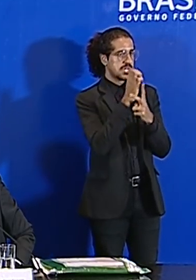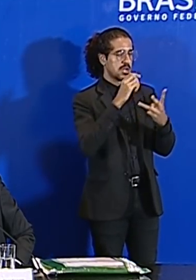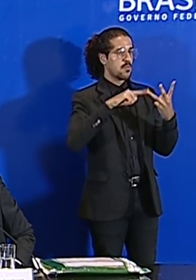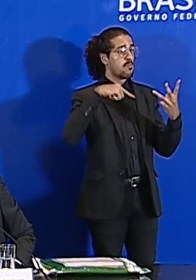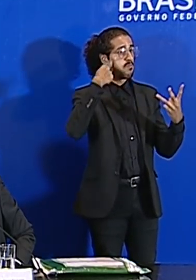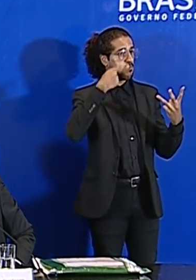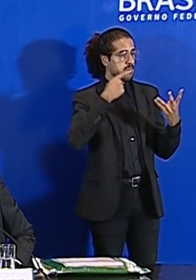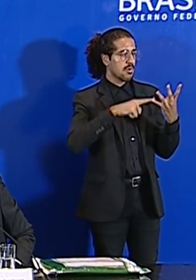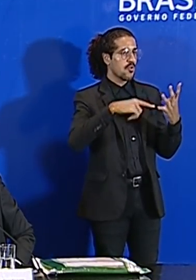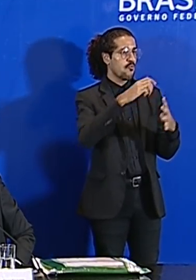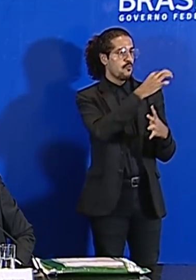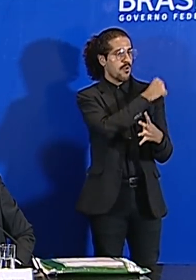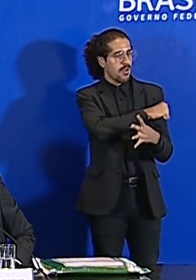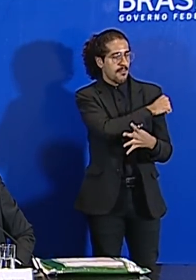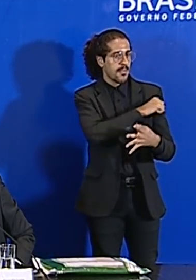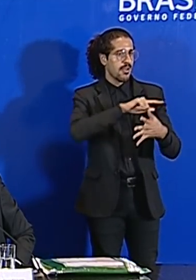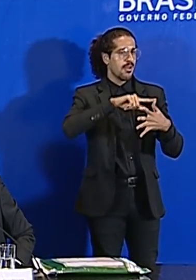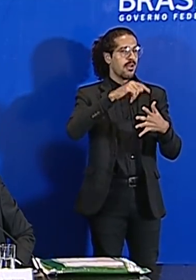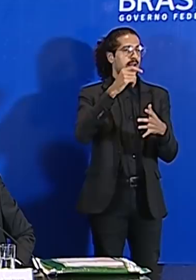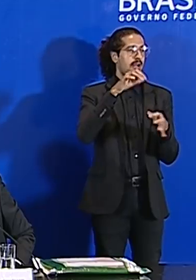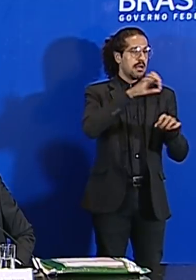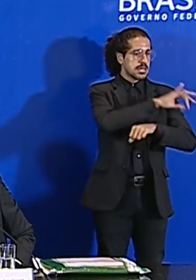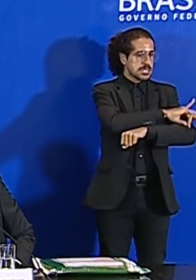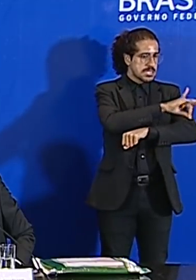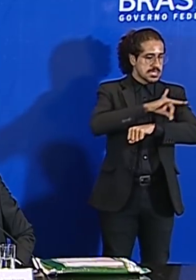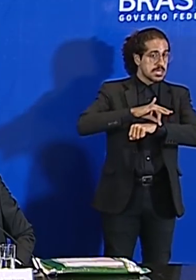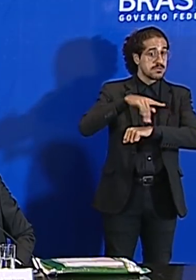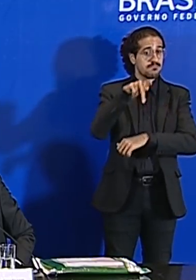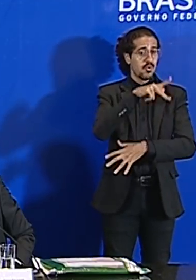advogados, enfermeiros, arquitetos,